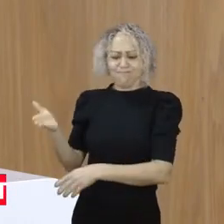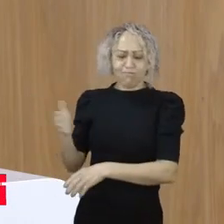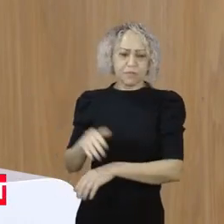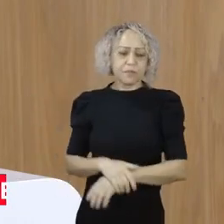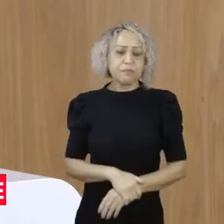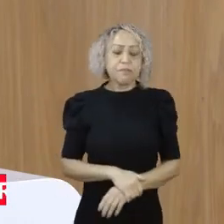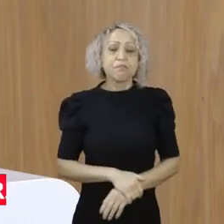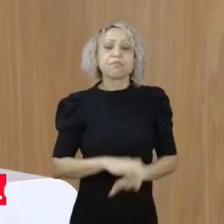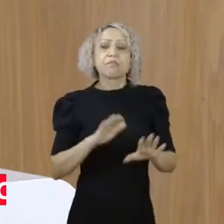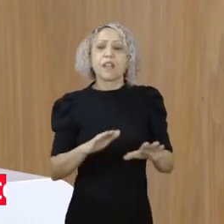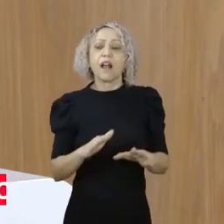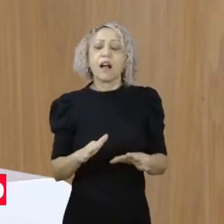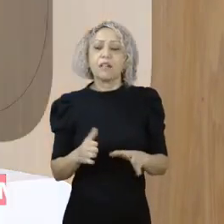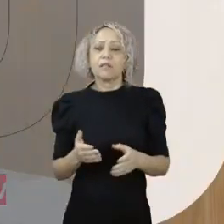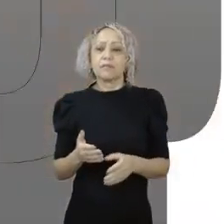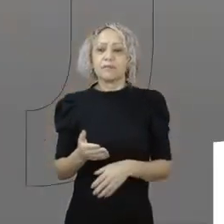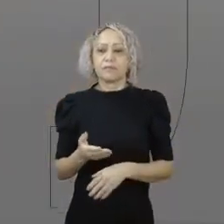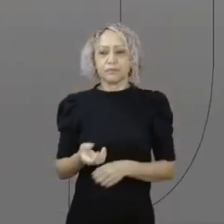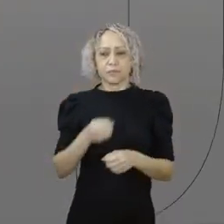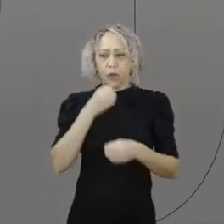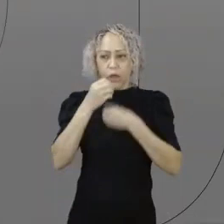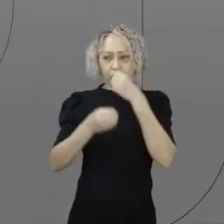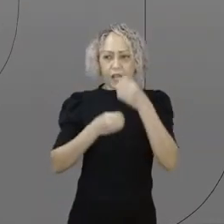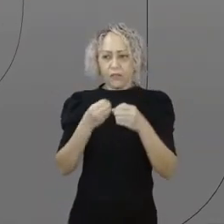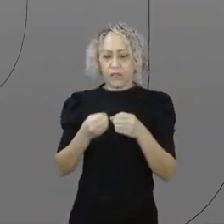desta quinta-feira com entrevista.